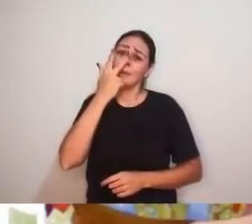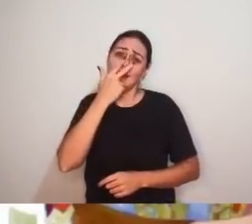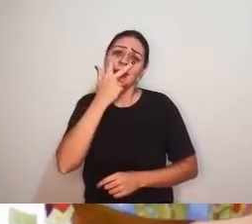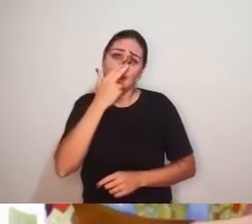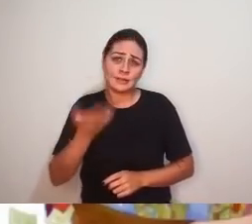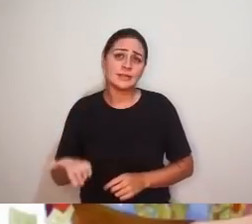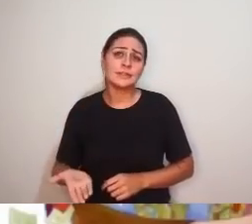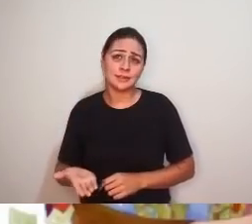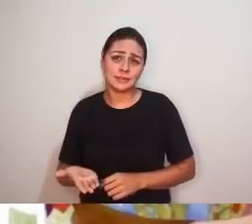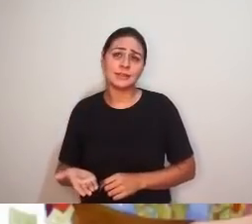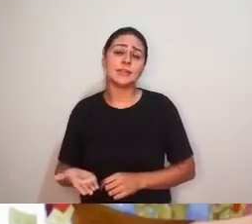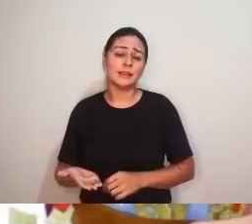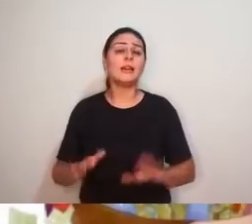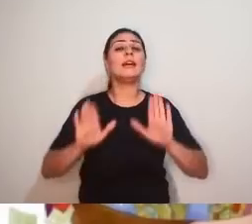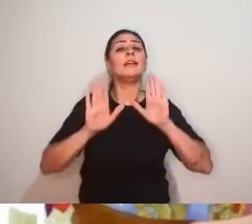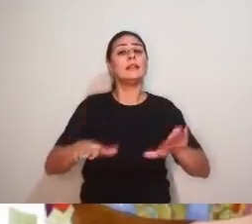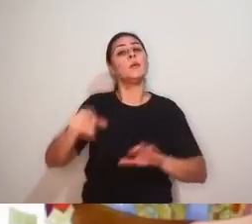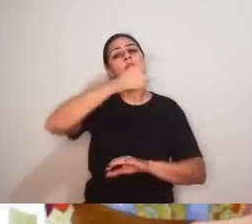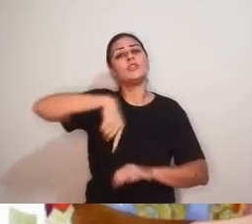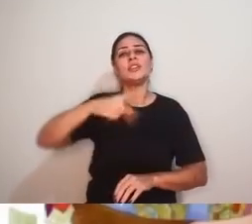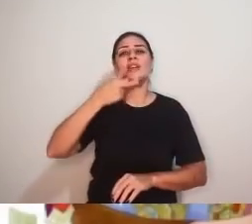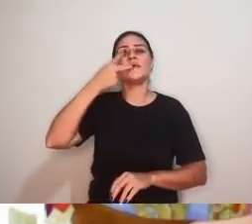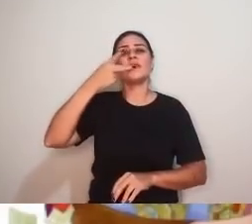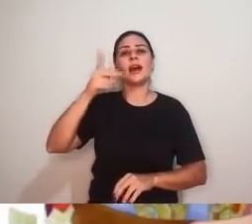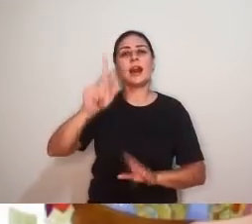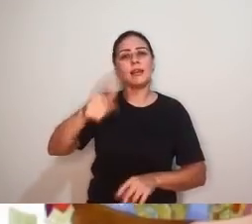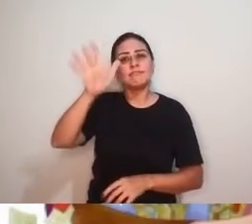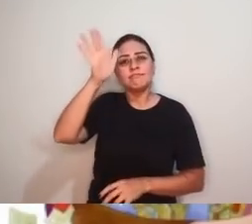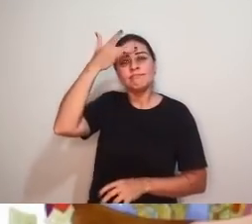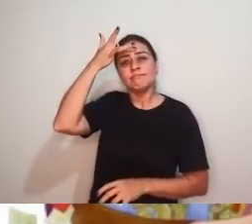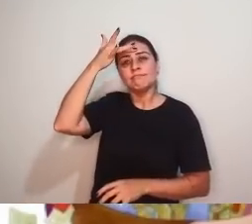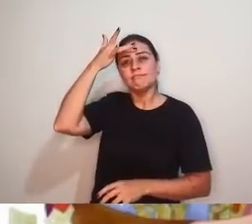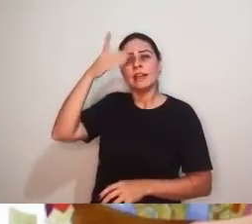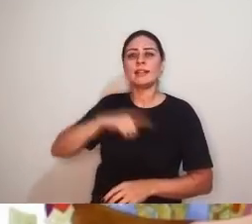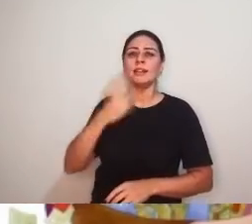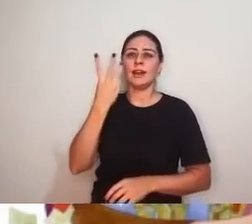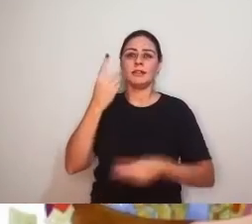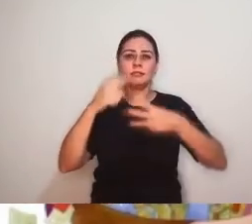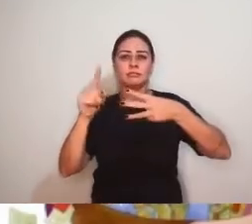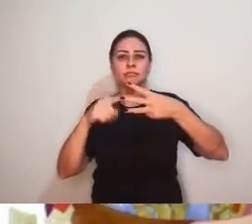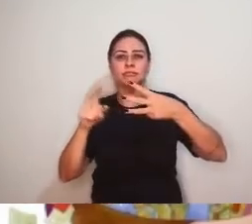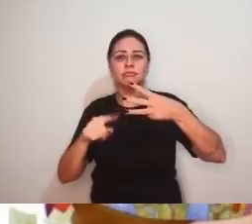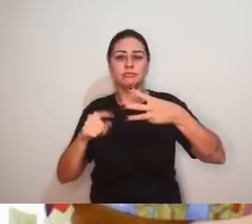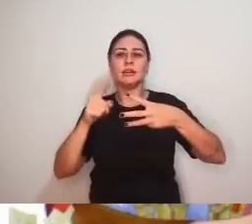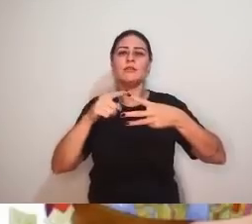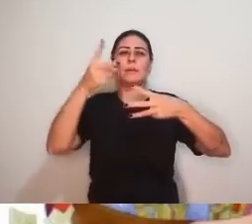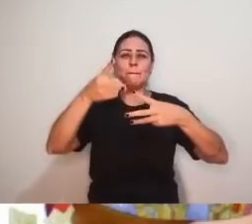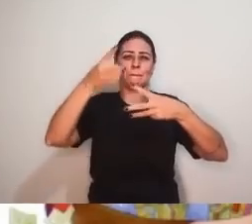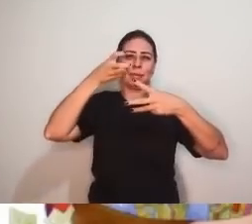forma muito parecida. Tá? Então, quando a gente fala de memorização, a gente está falando de 3